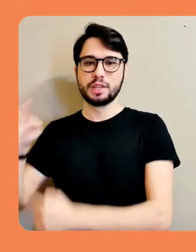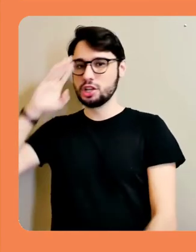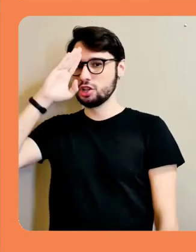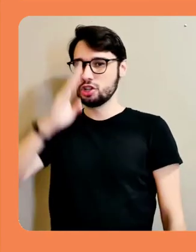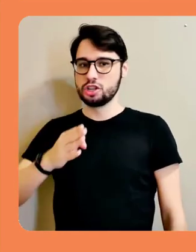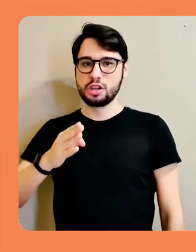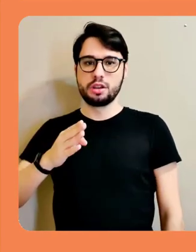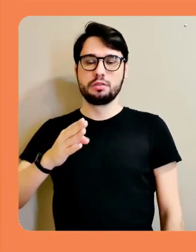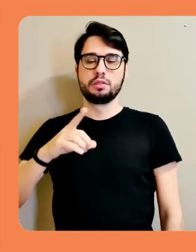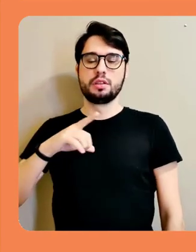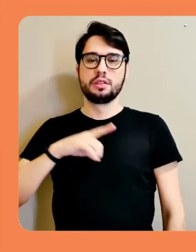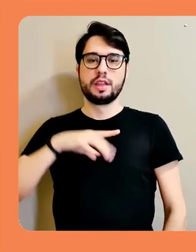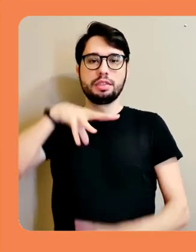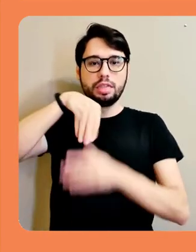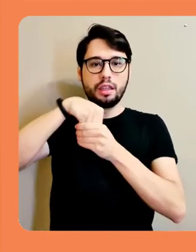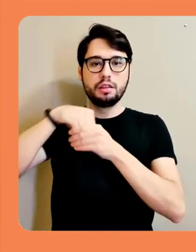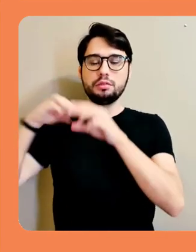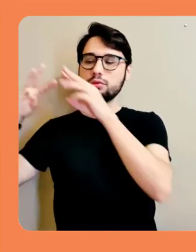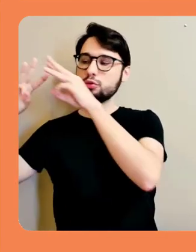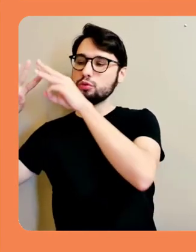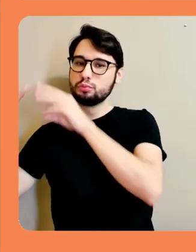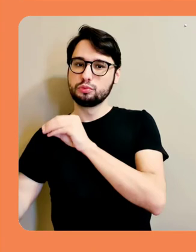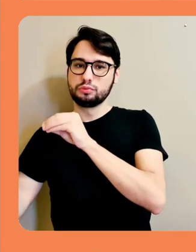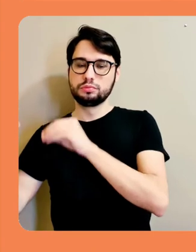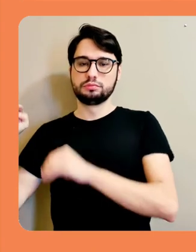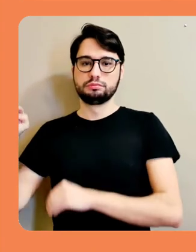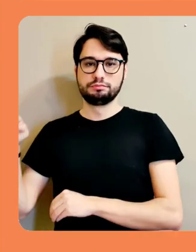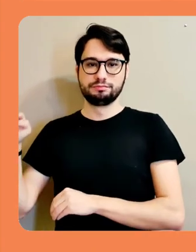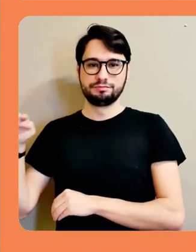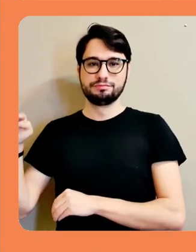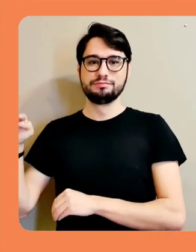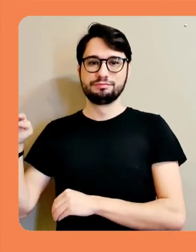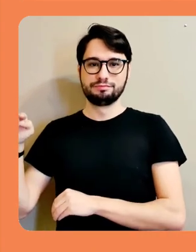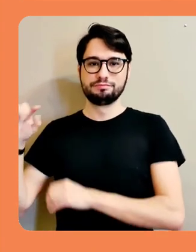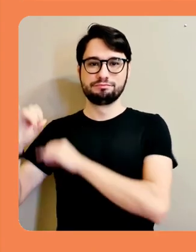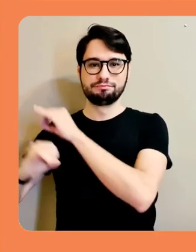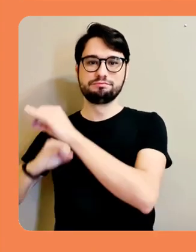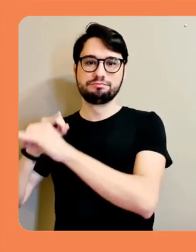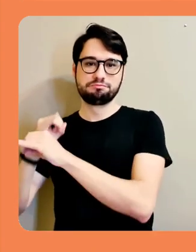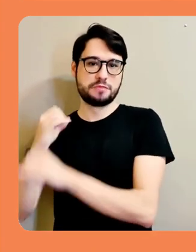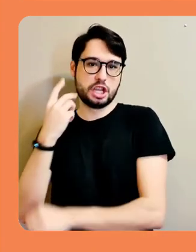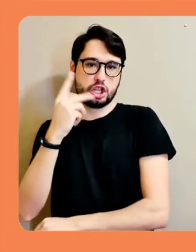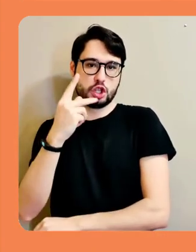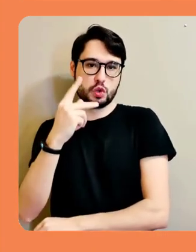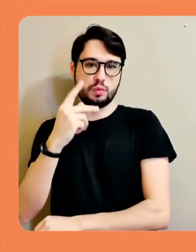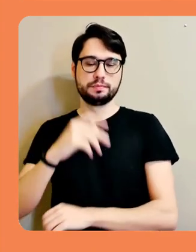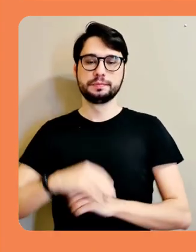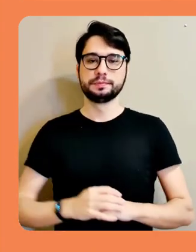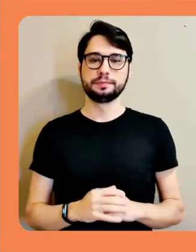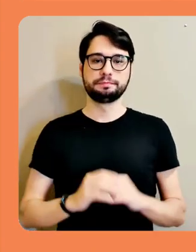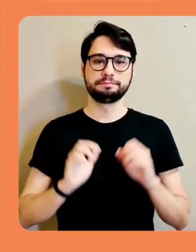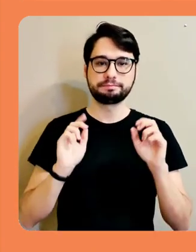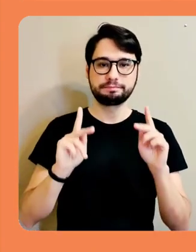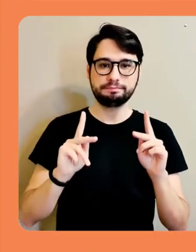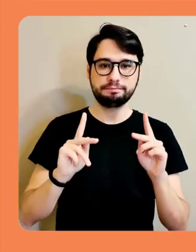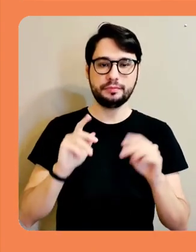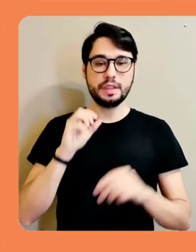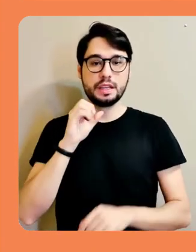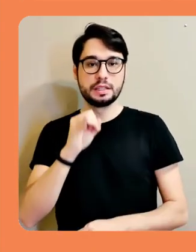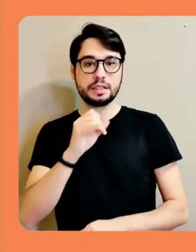e mostrar ela vai ficar então aqui ó embutida dentro do seu próprio